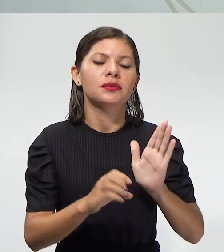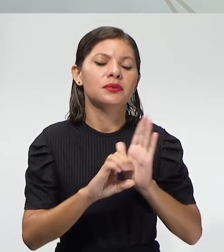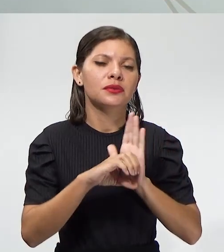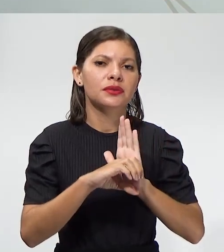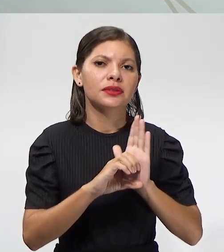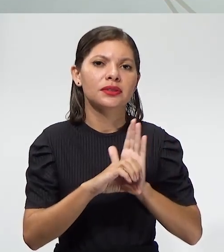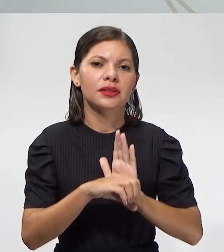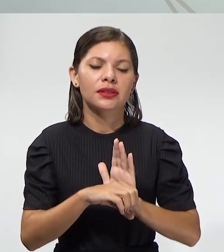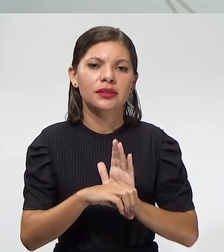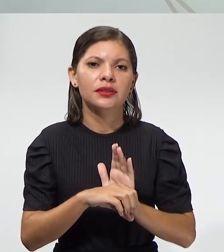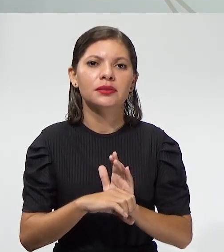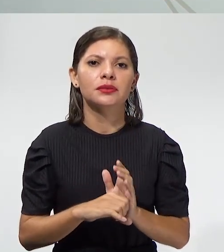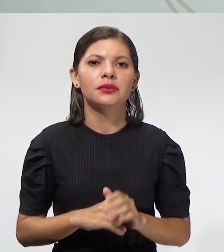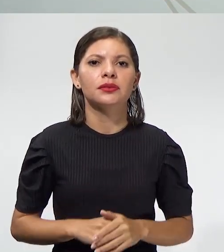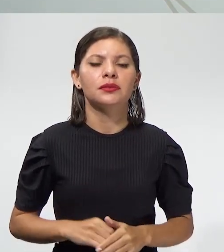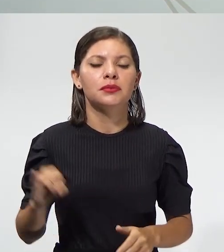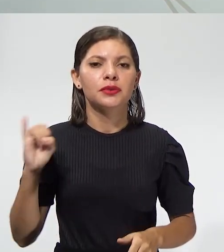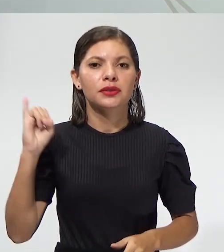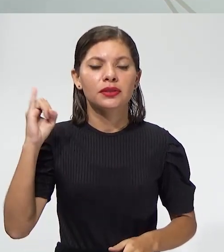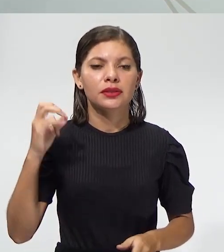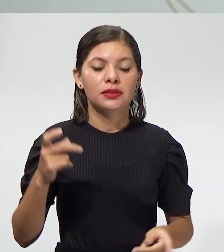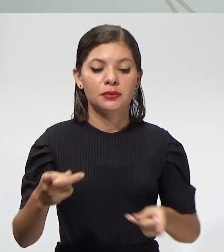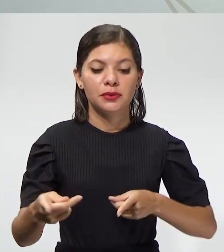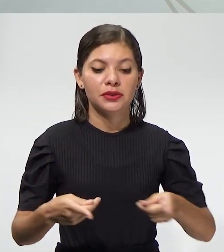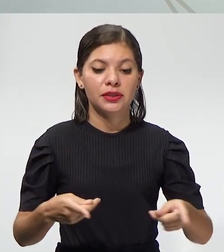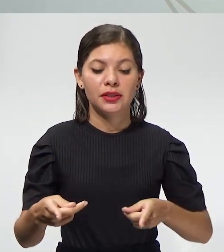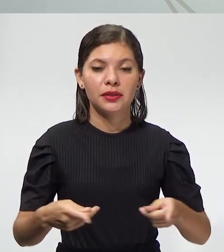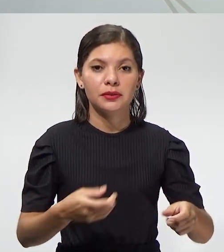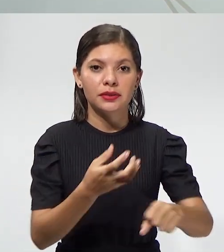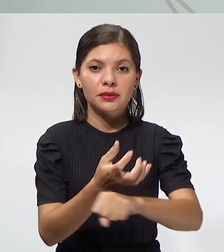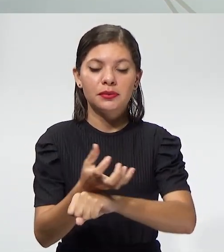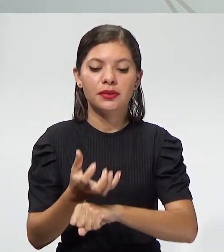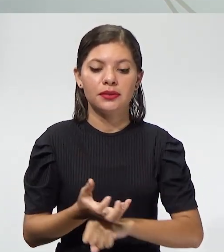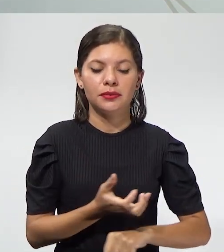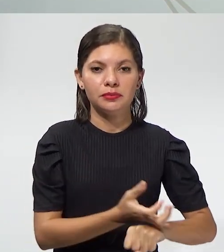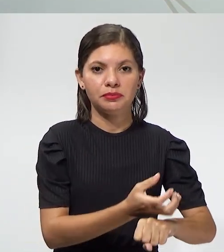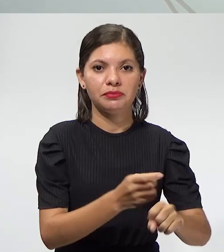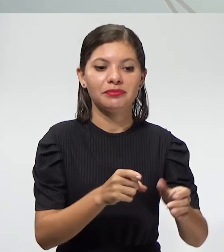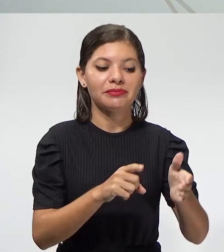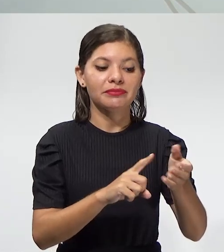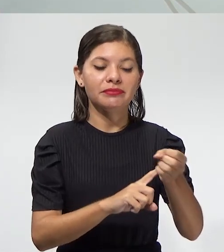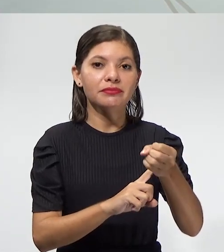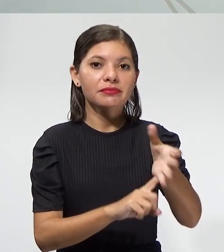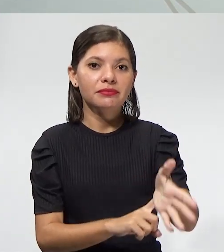um projeto, e nós estamos apresentando os conceitos principais desse projeto